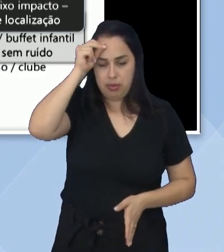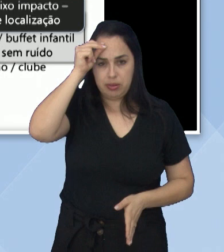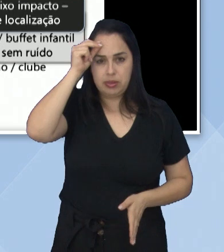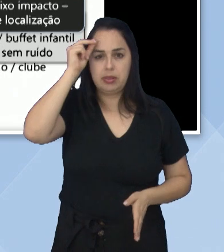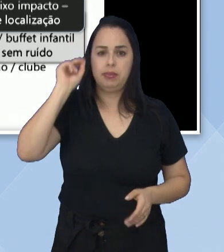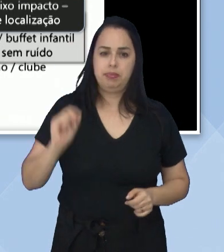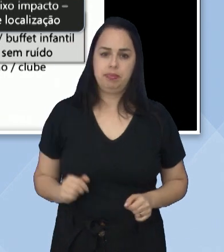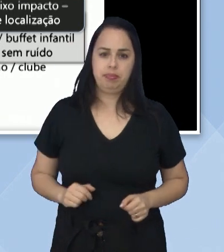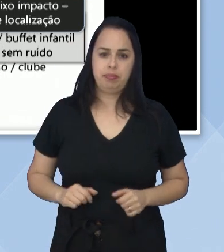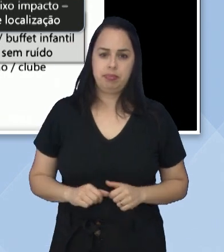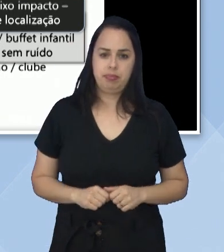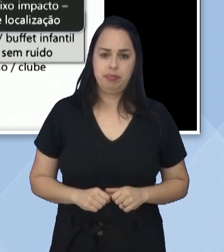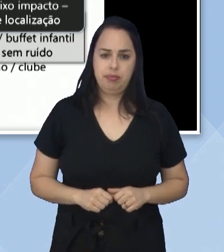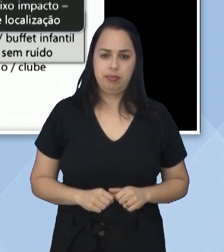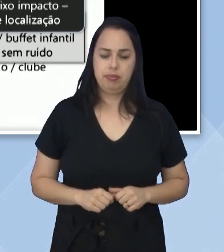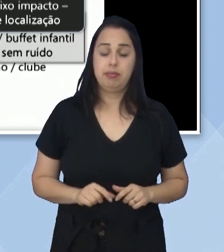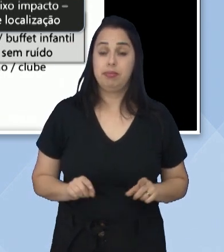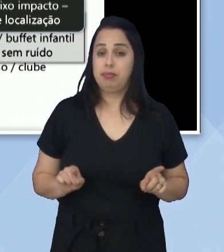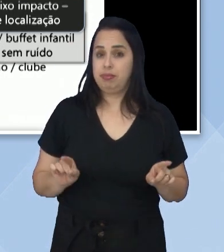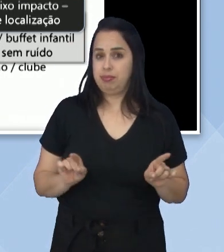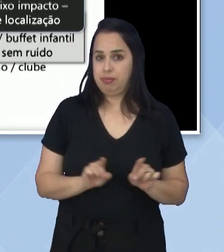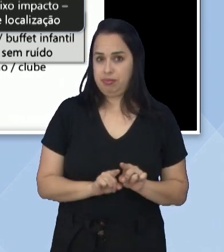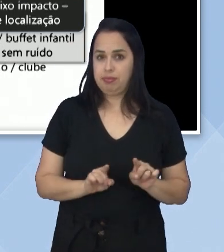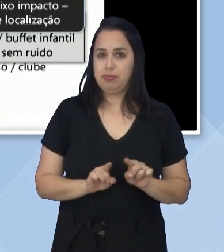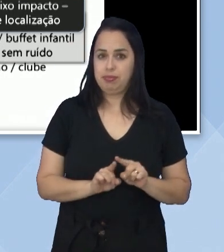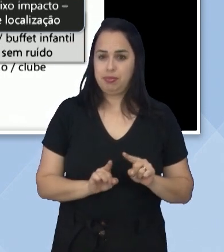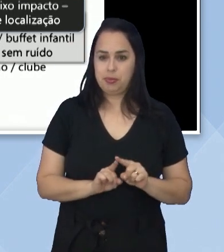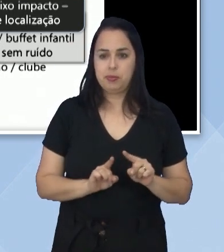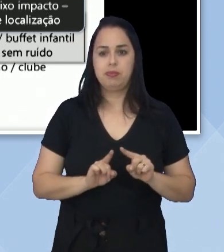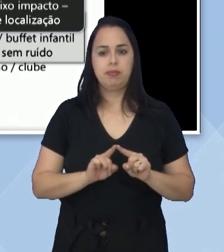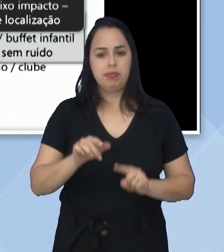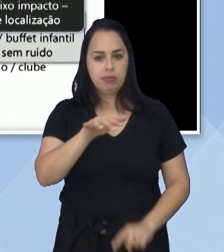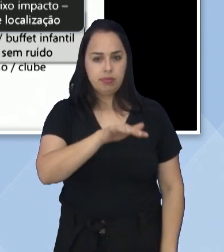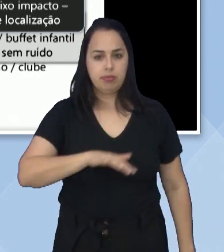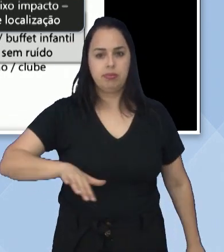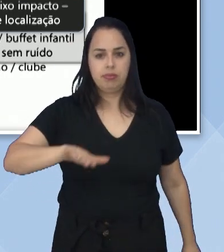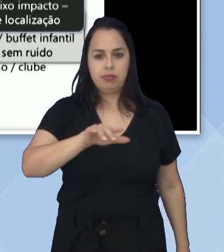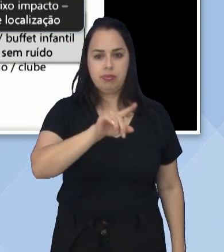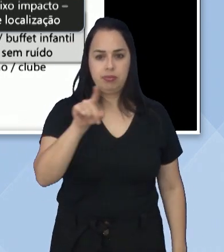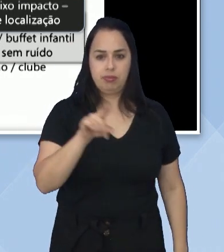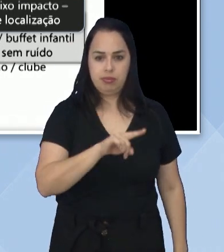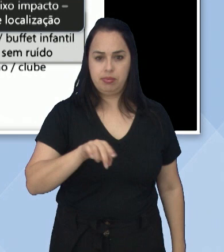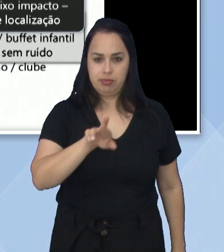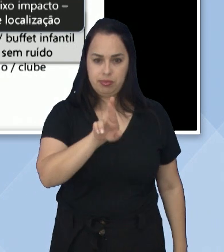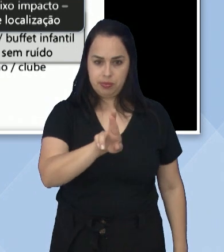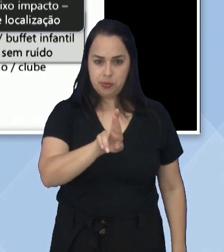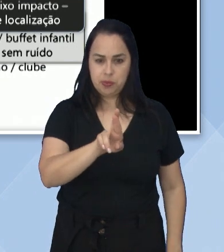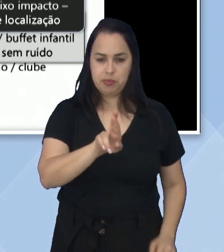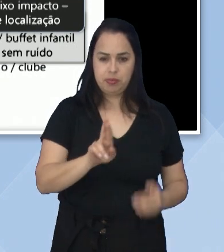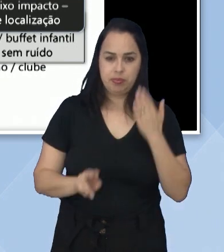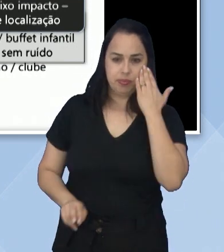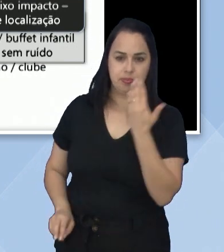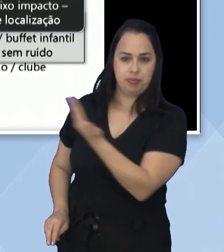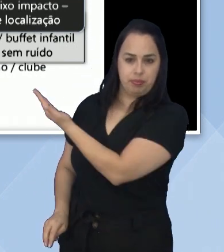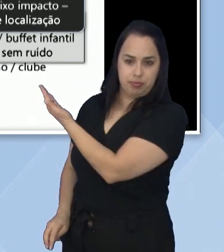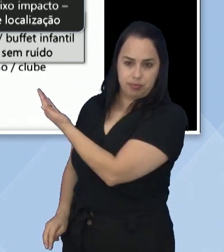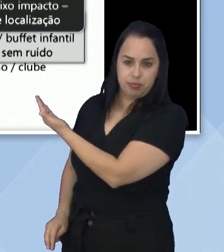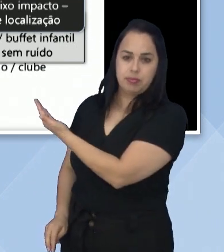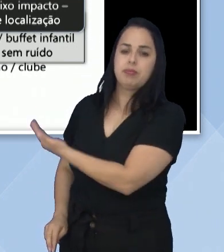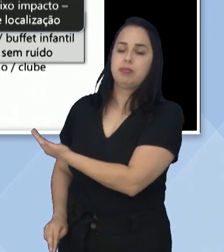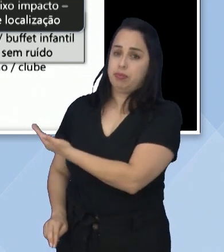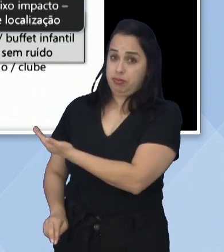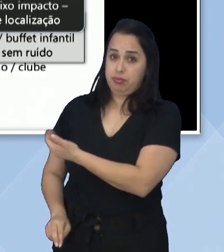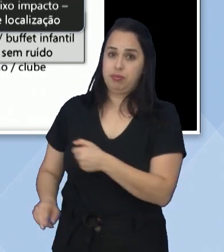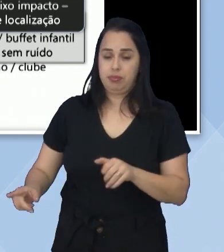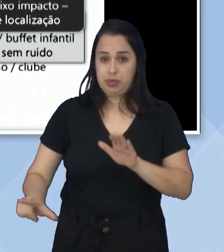Habitacional do município também com relação aos olhamentos er Nós também colocamos uma precaução a gente está inovando